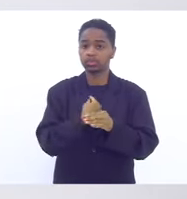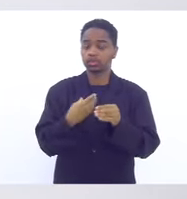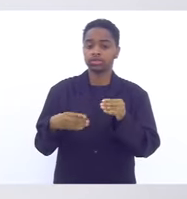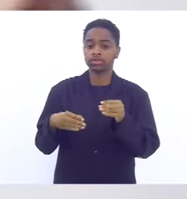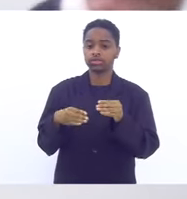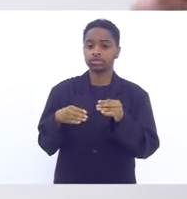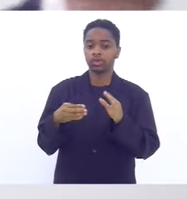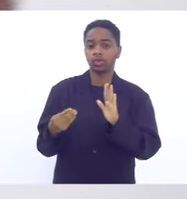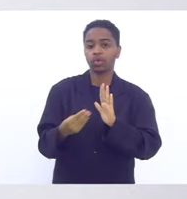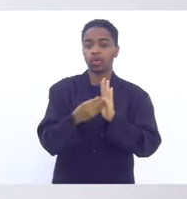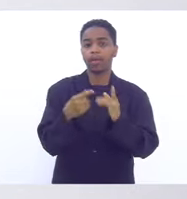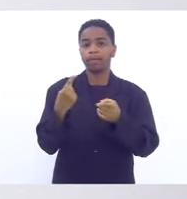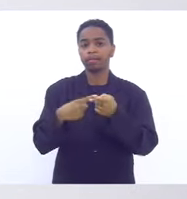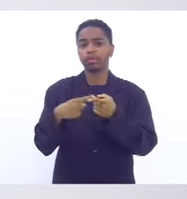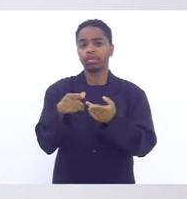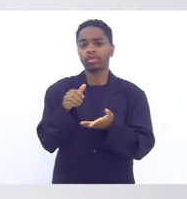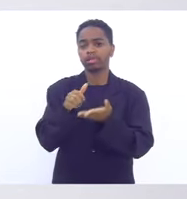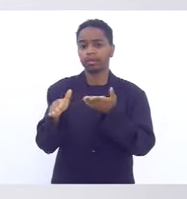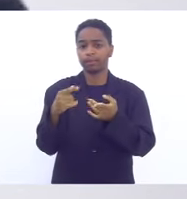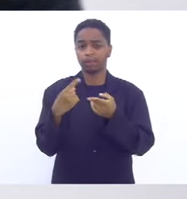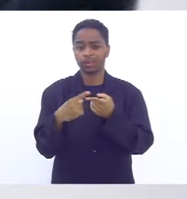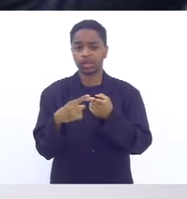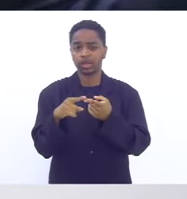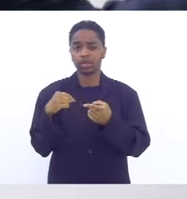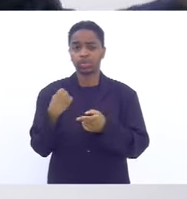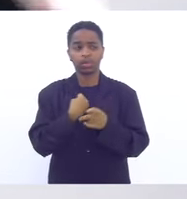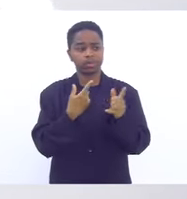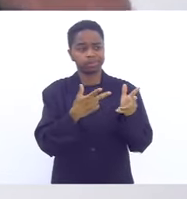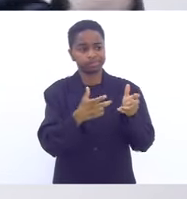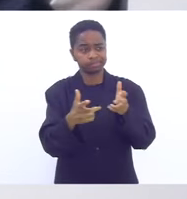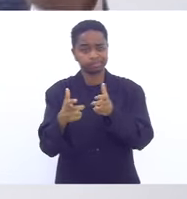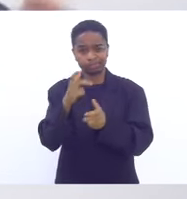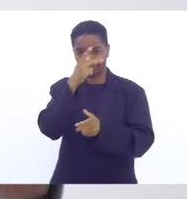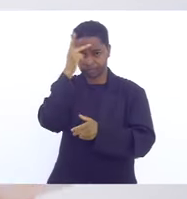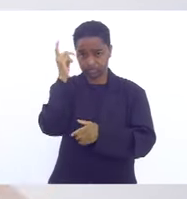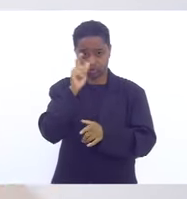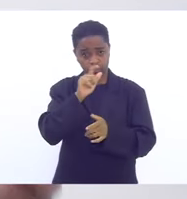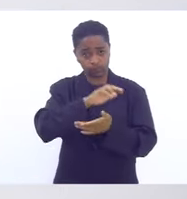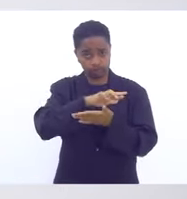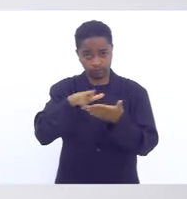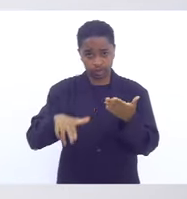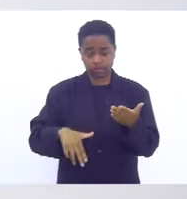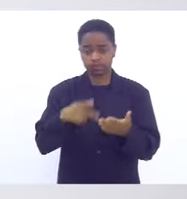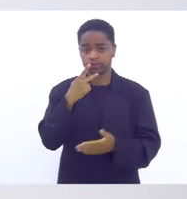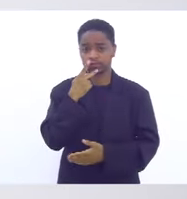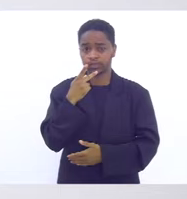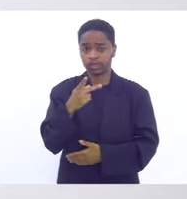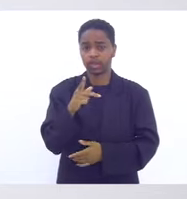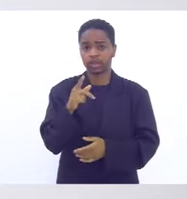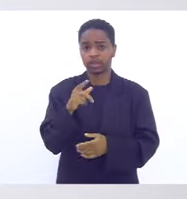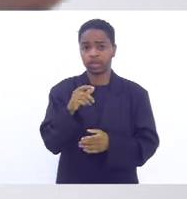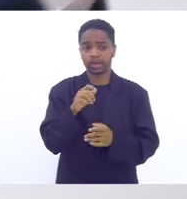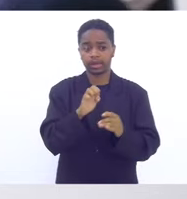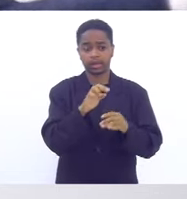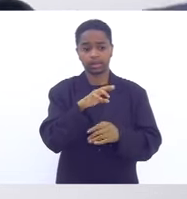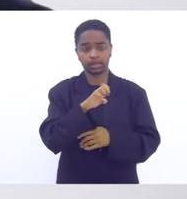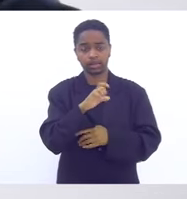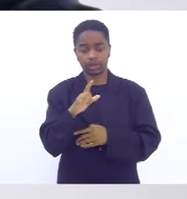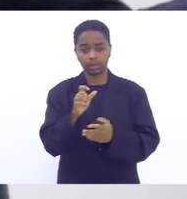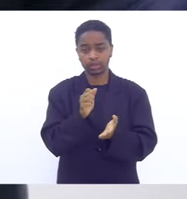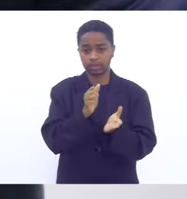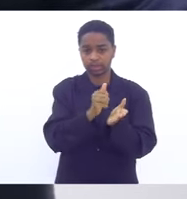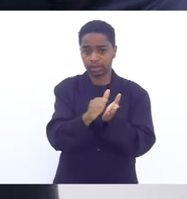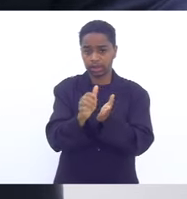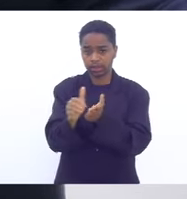demissão? Porque é um contraditório. A gente ouve um monte de gente, eu conheço várias pessoas que foram demitidas, e todas elas, deputado